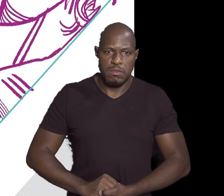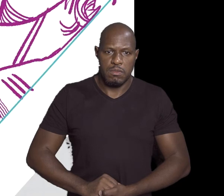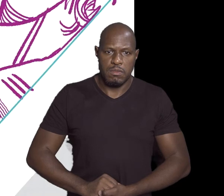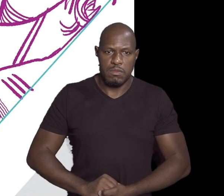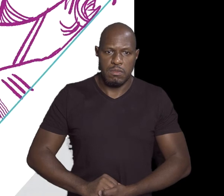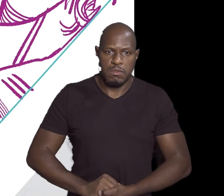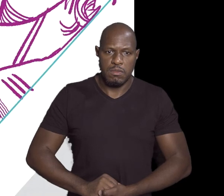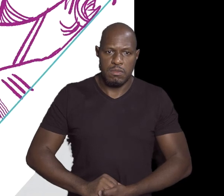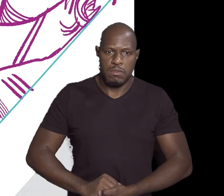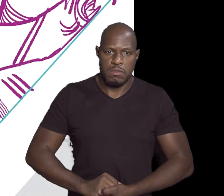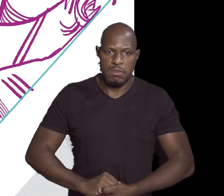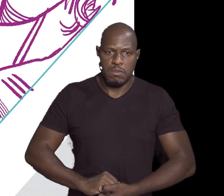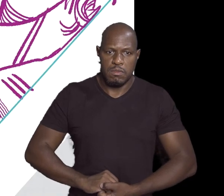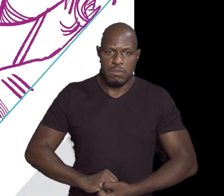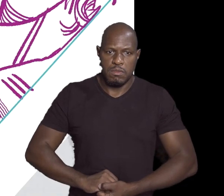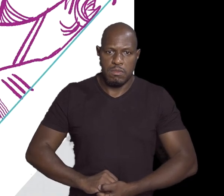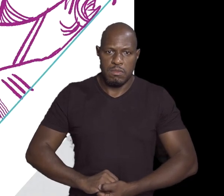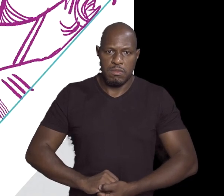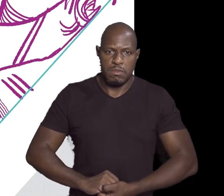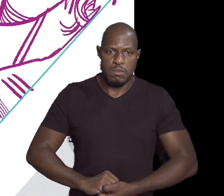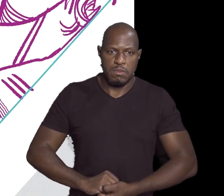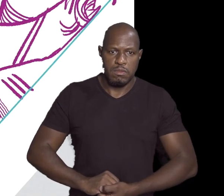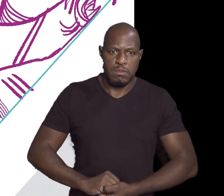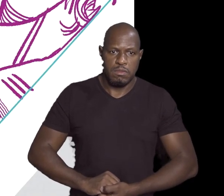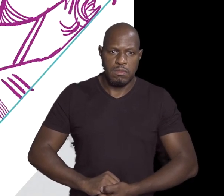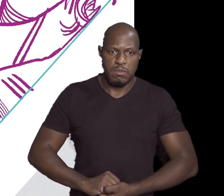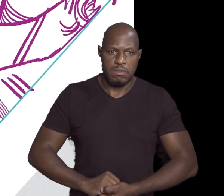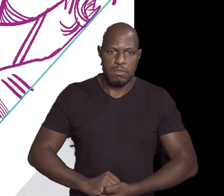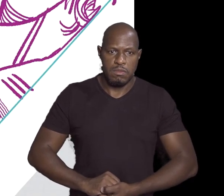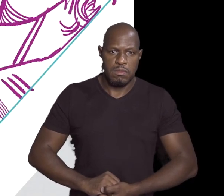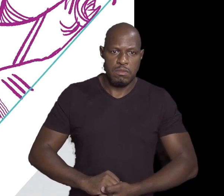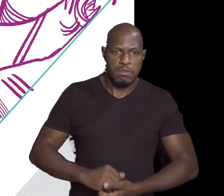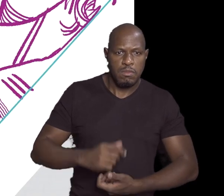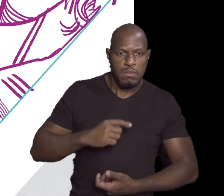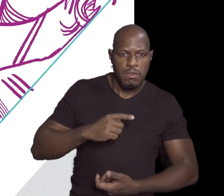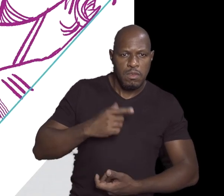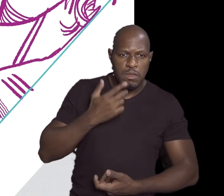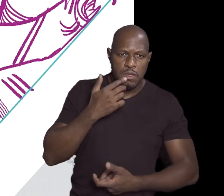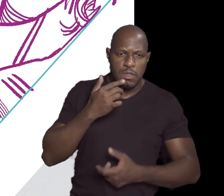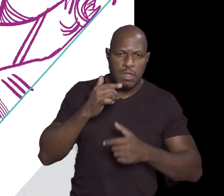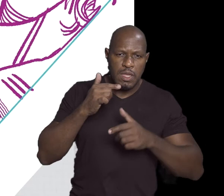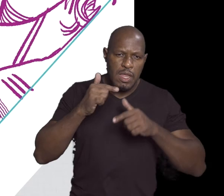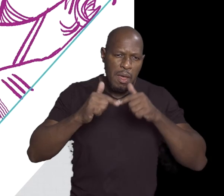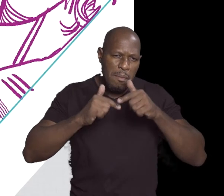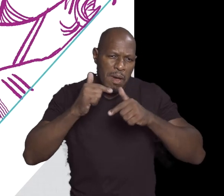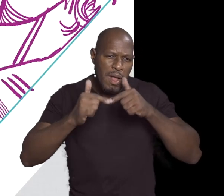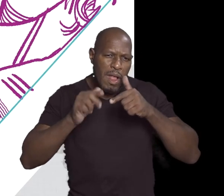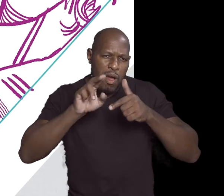Vou melhorar com mais contraste.